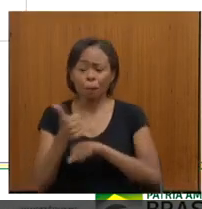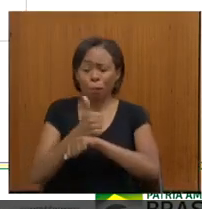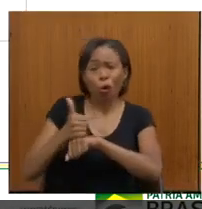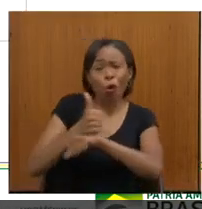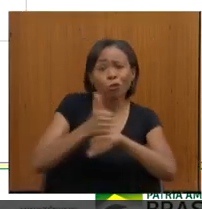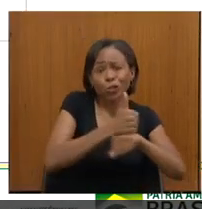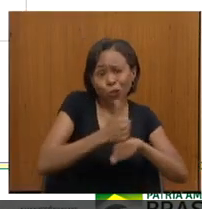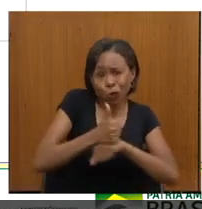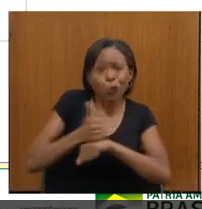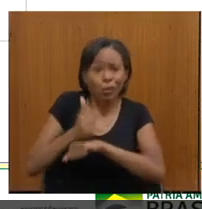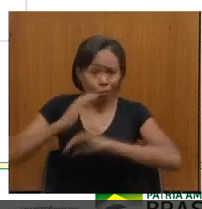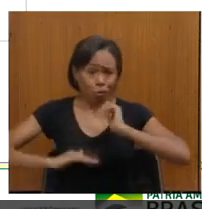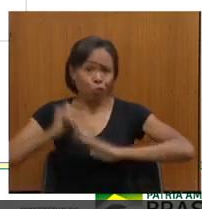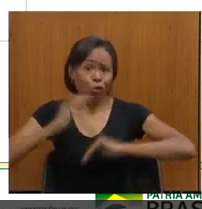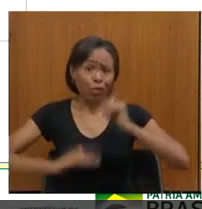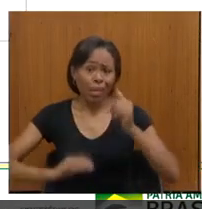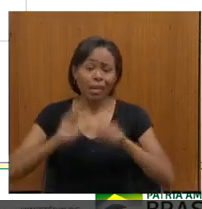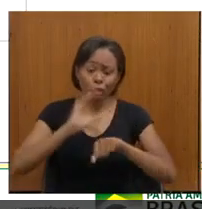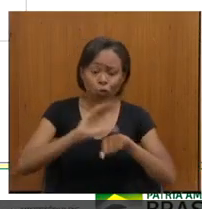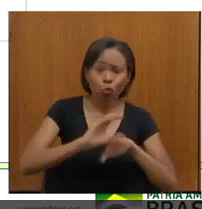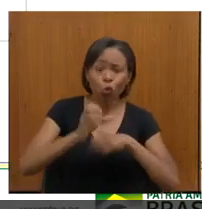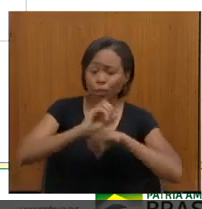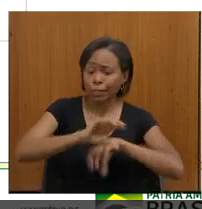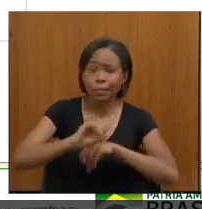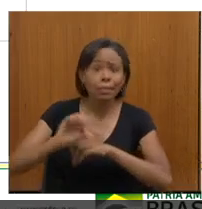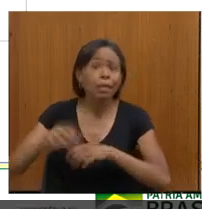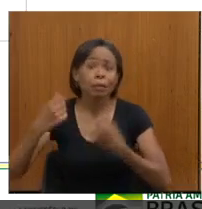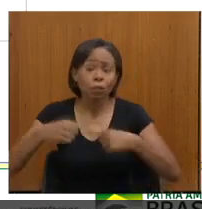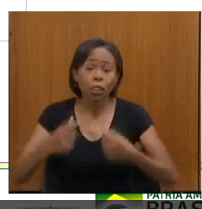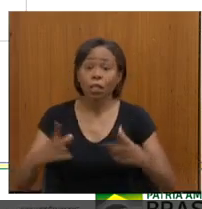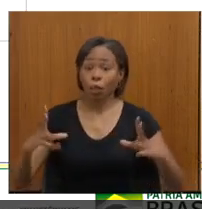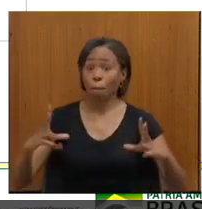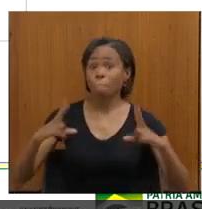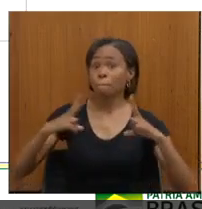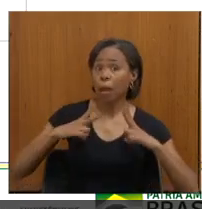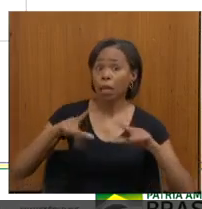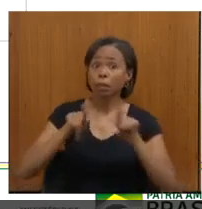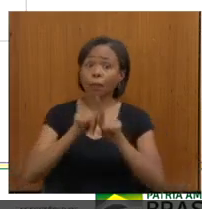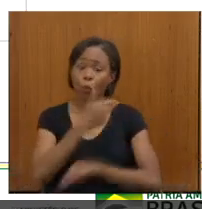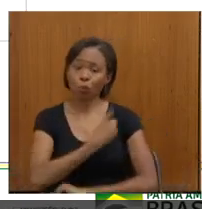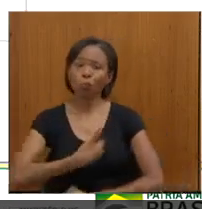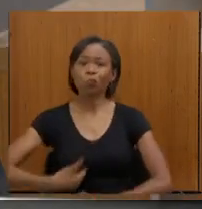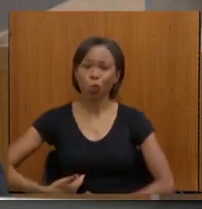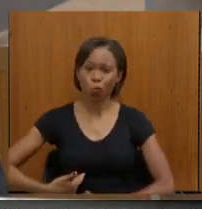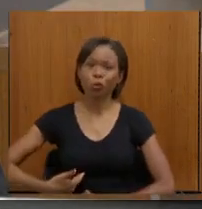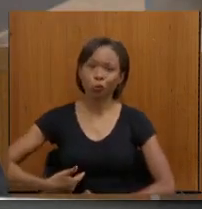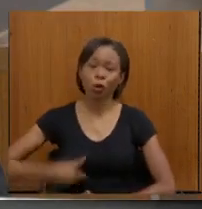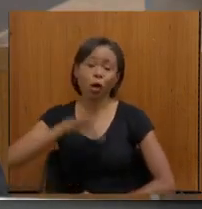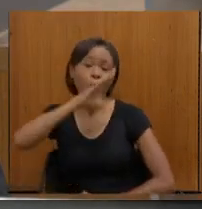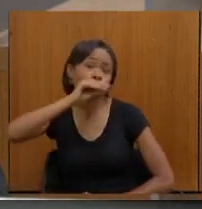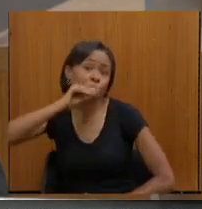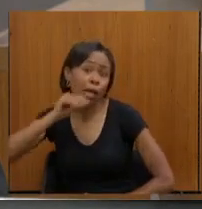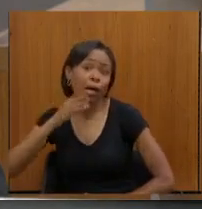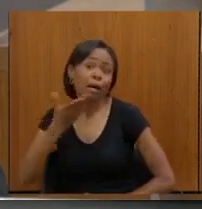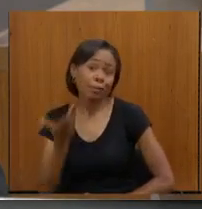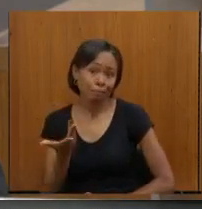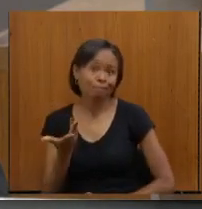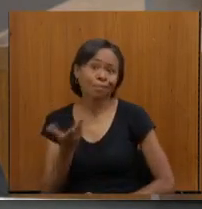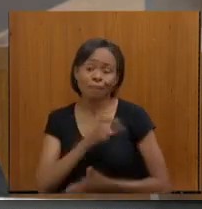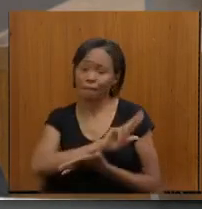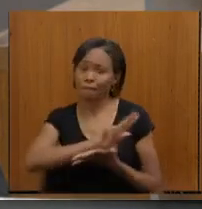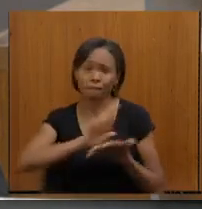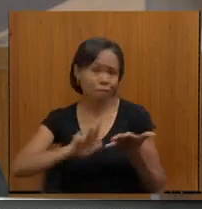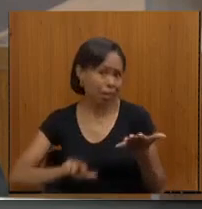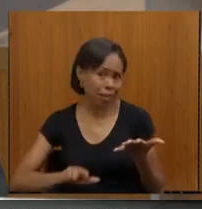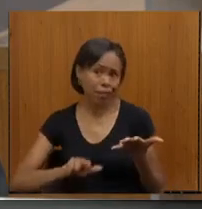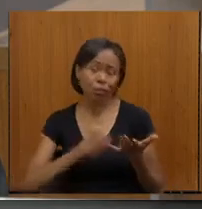precisamos capacitar tanto nosso setor privado com o setor público né para quem é vai trabalhar na ponta na